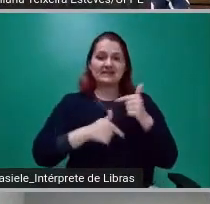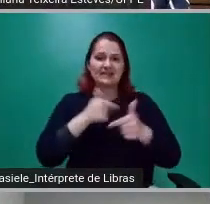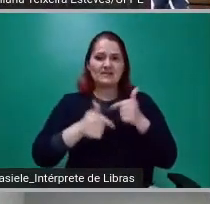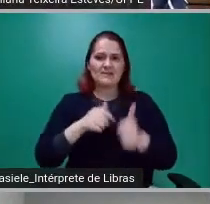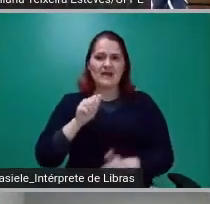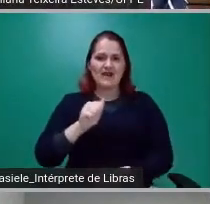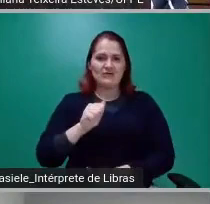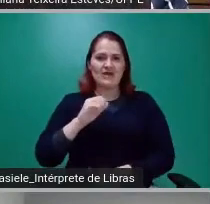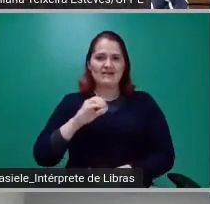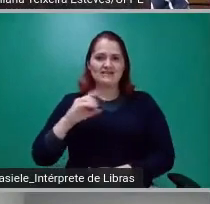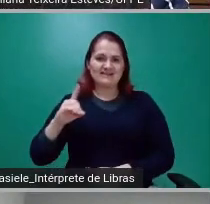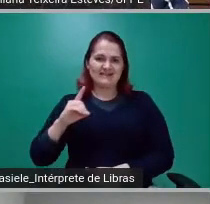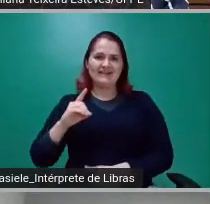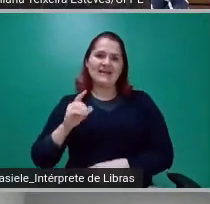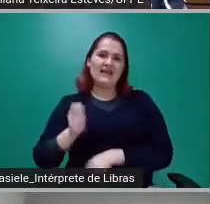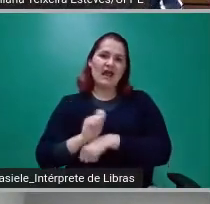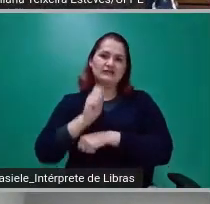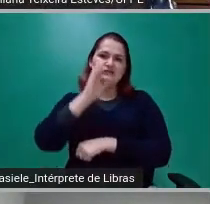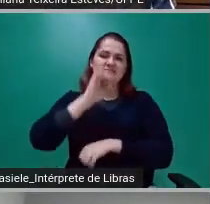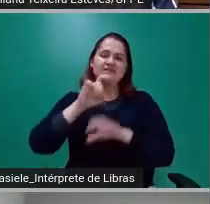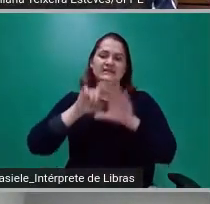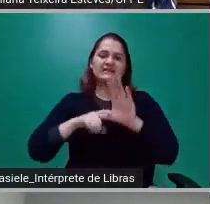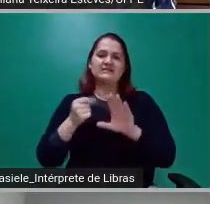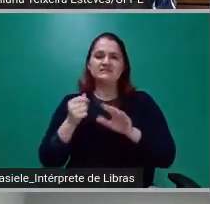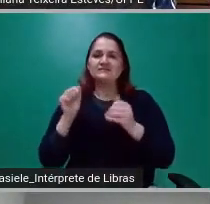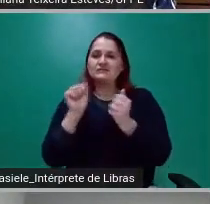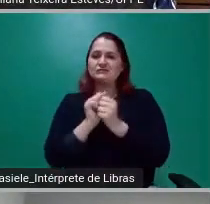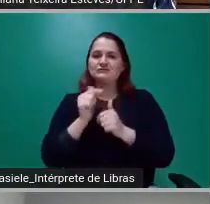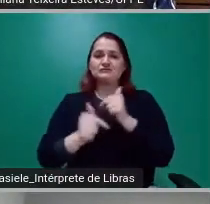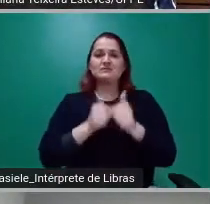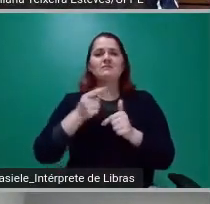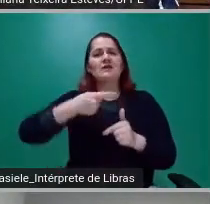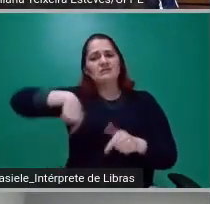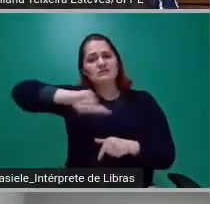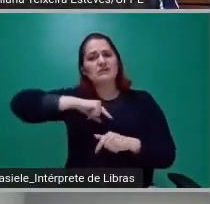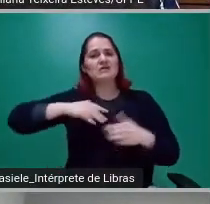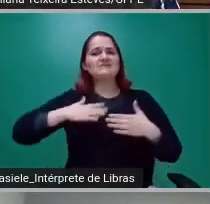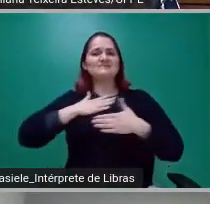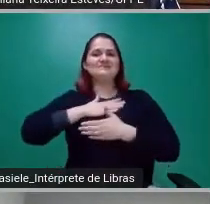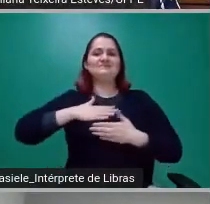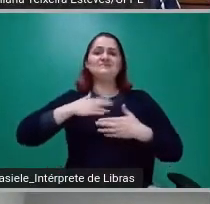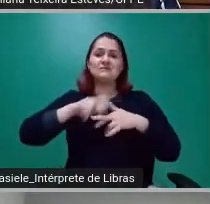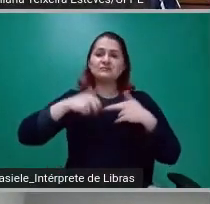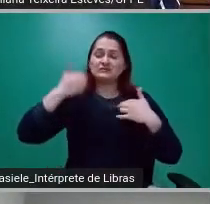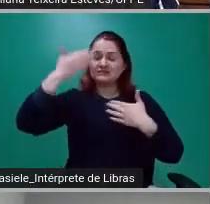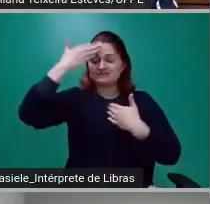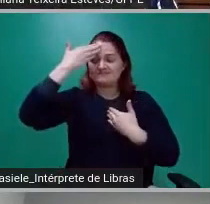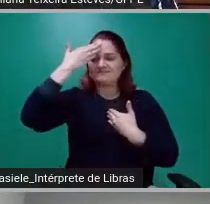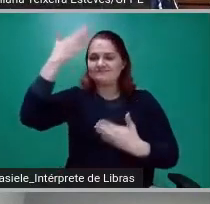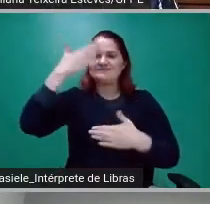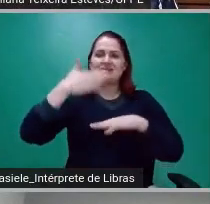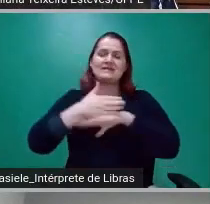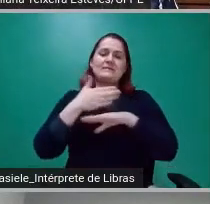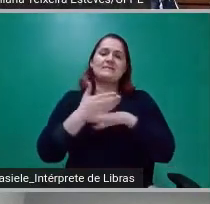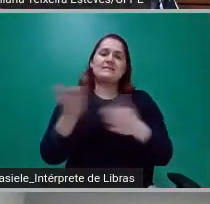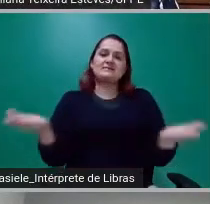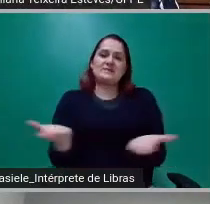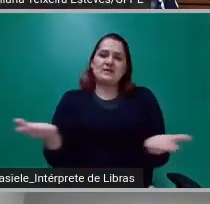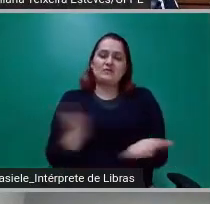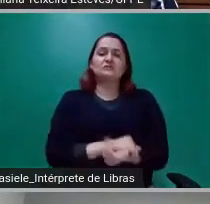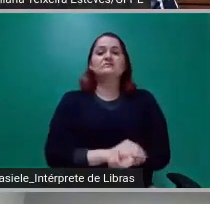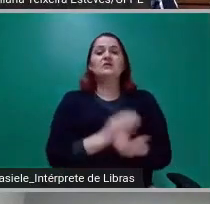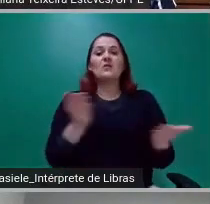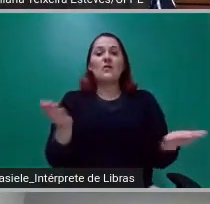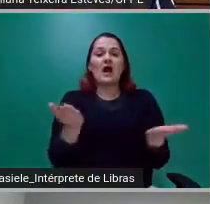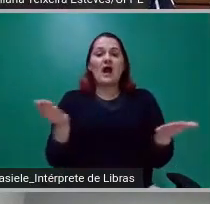nossa honra, viu, professor Antônio? Então, gratidão por estar aqui conosco. Passo, então,